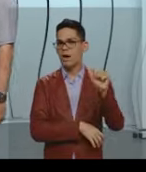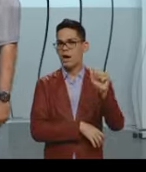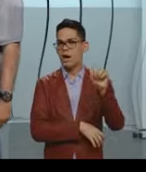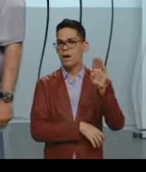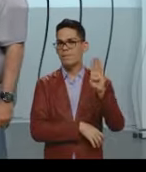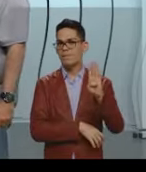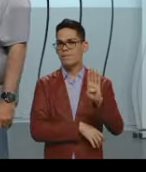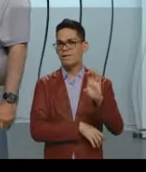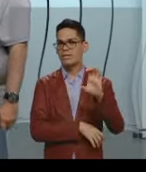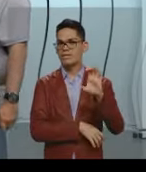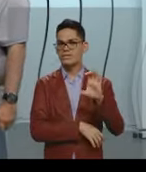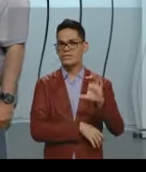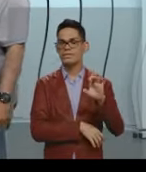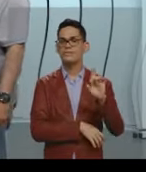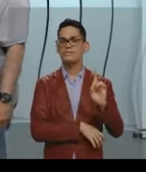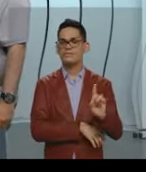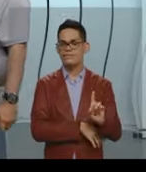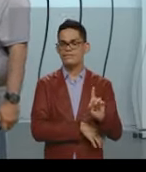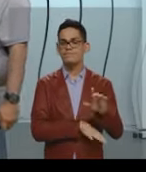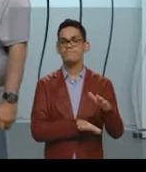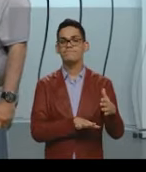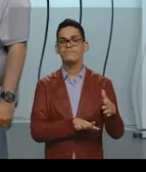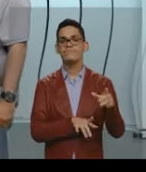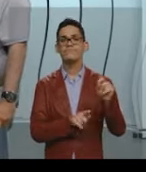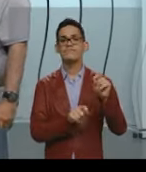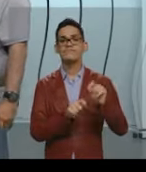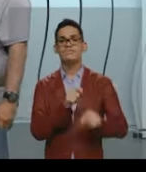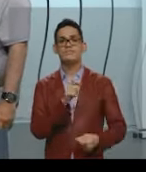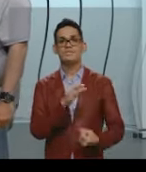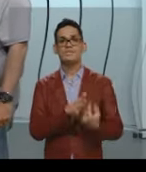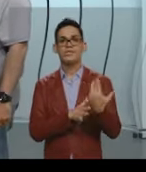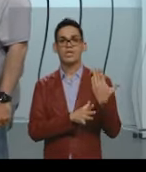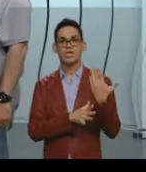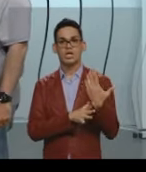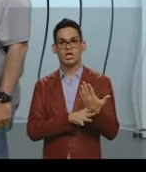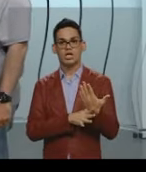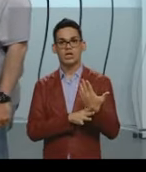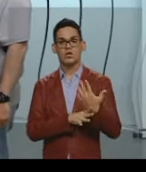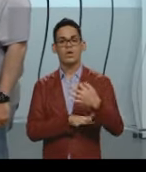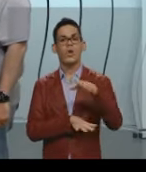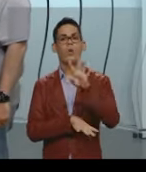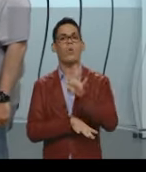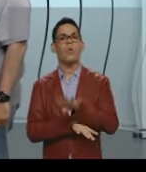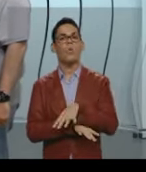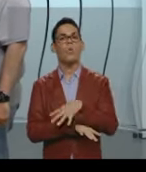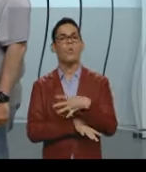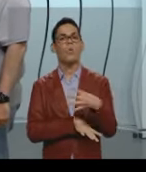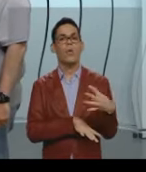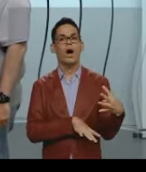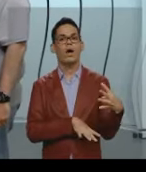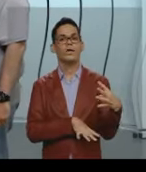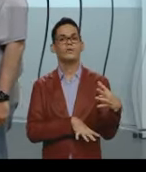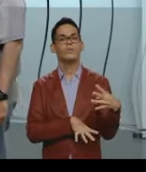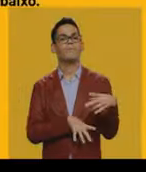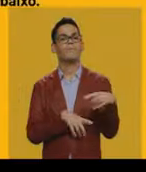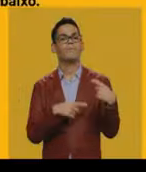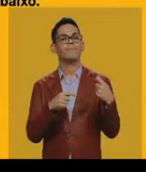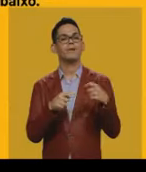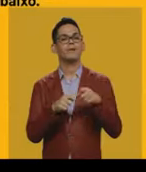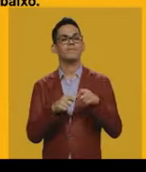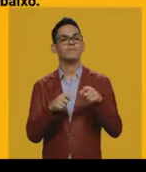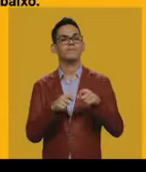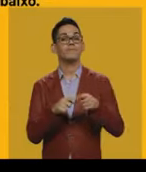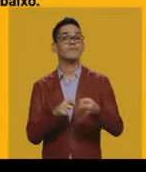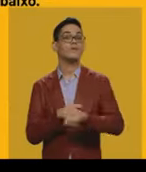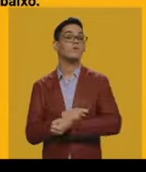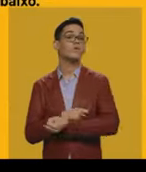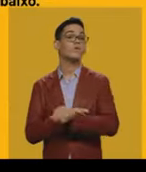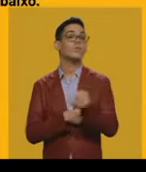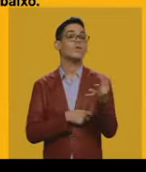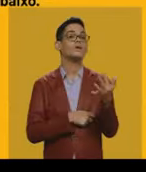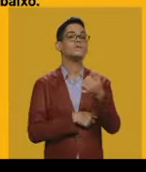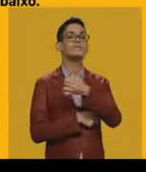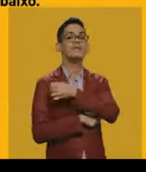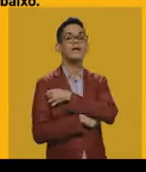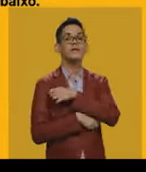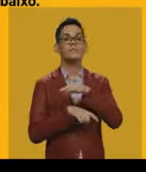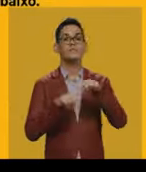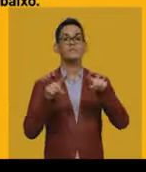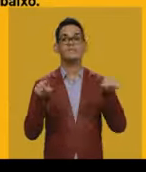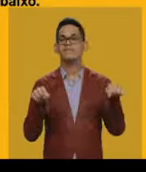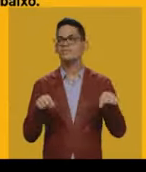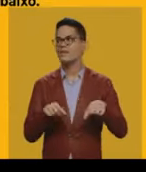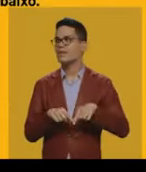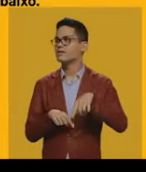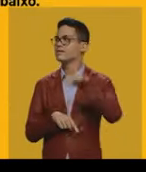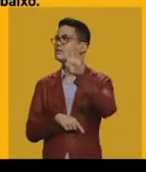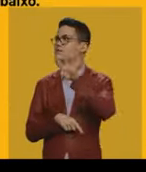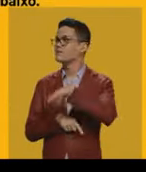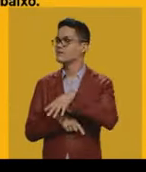terceiro D. Ele construiu um quadro para o seu controle pessoal, constando a quantidade de alunos por turma com suas